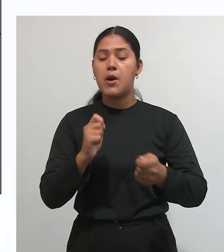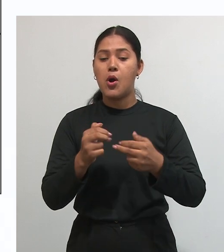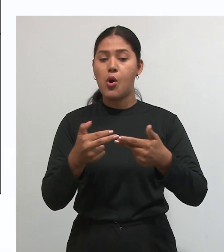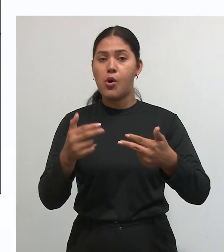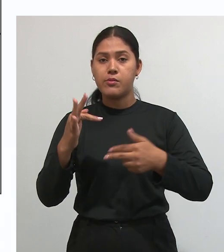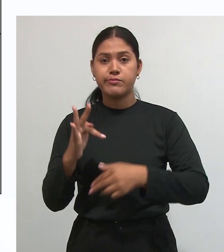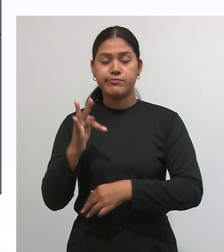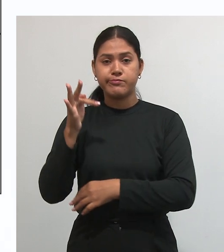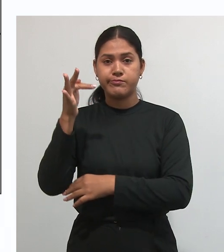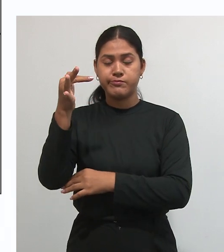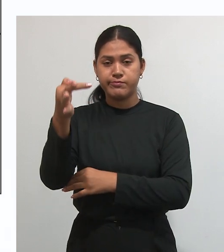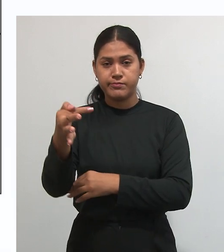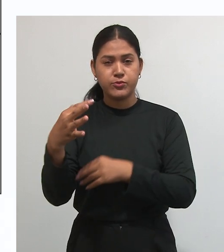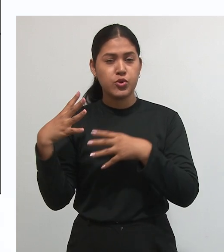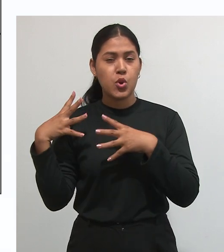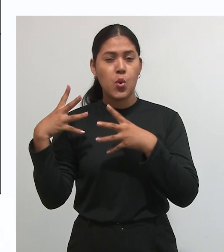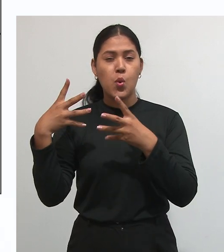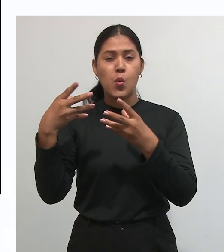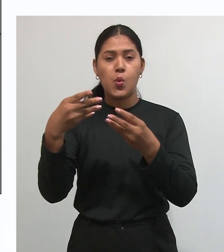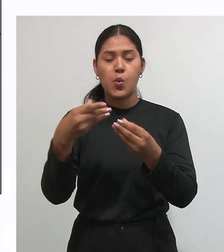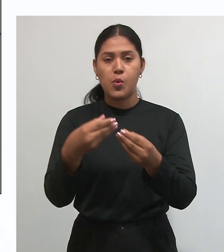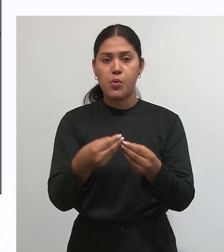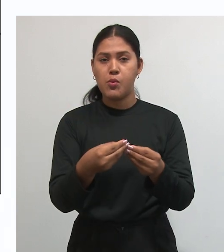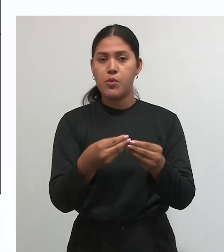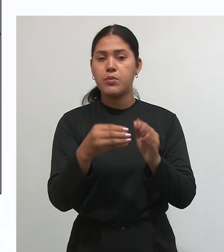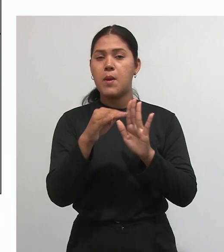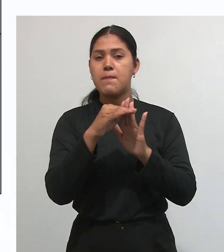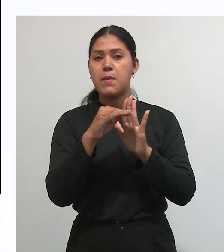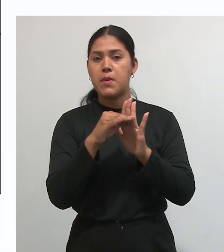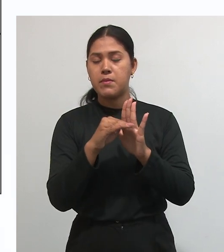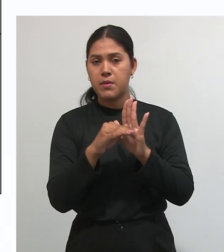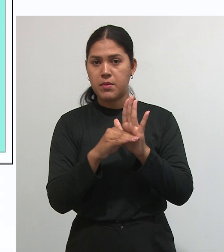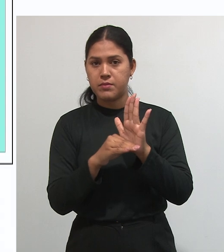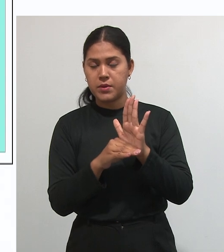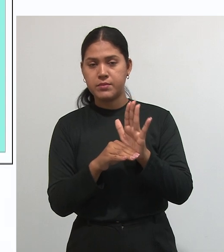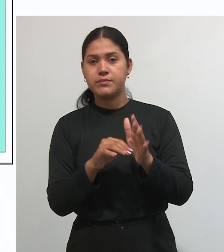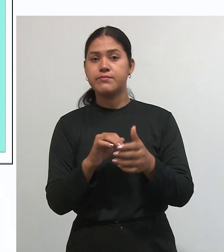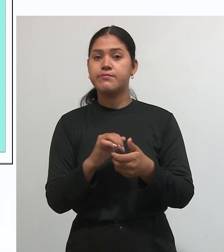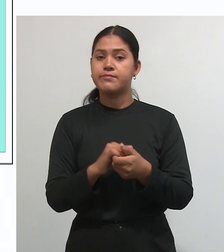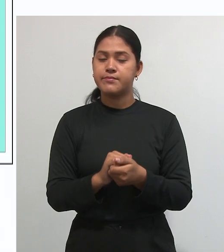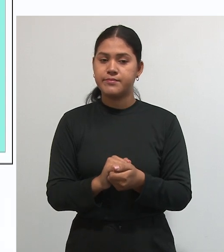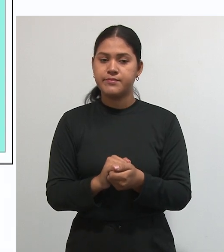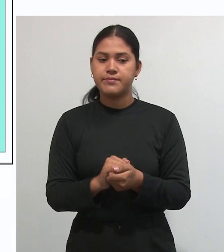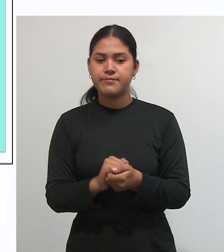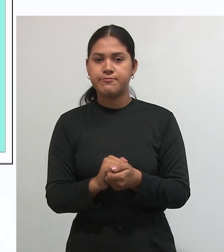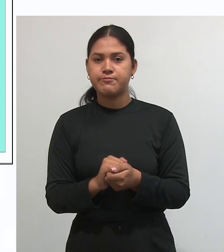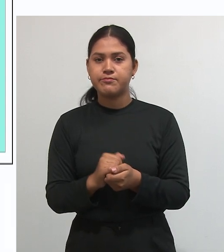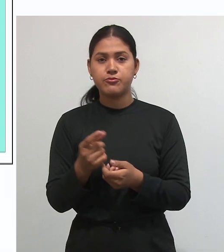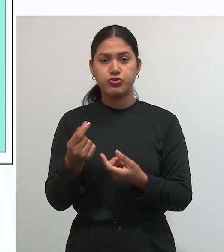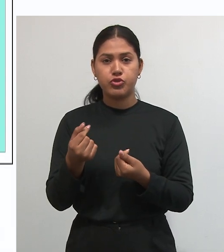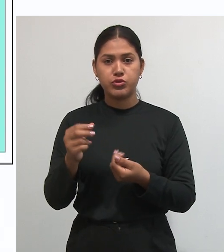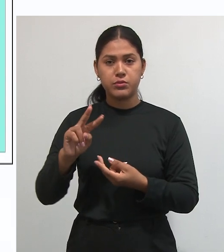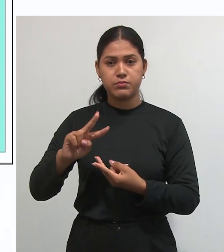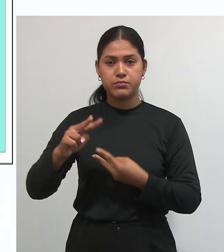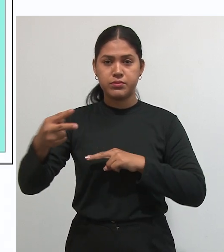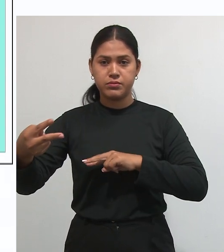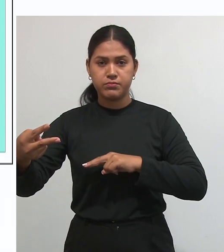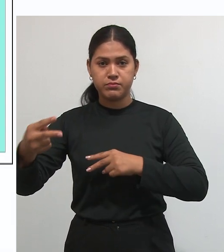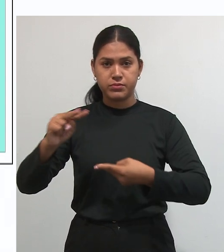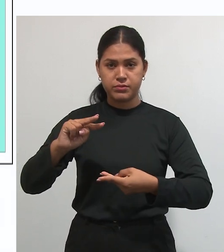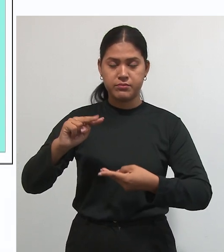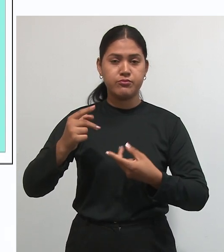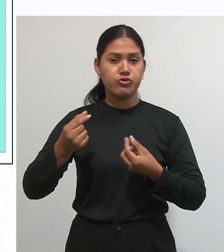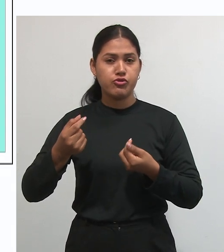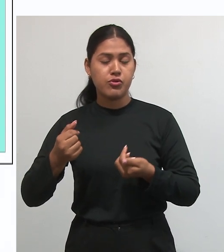Ó, toda essa é a diferença que veio na norma. As transferências aqui concedidas, enquanto